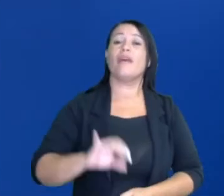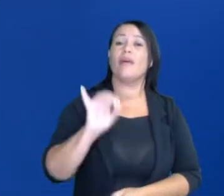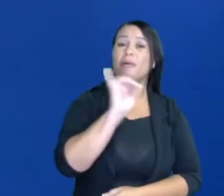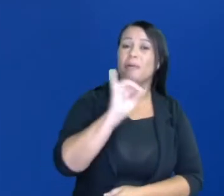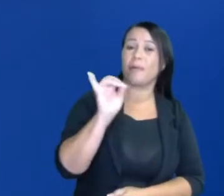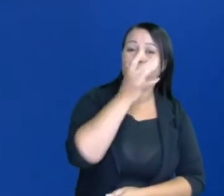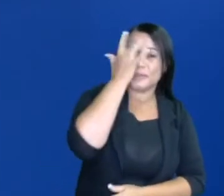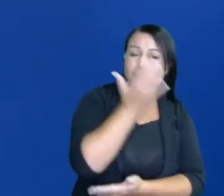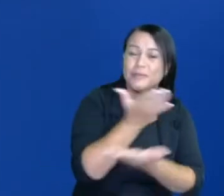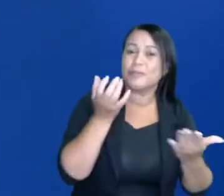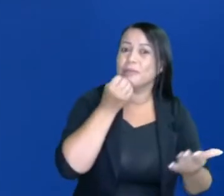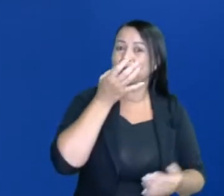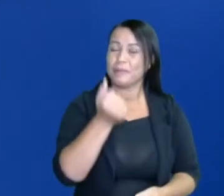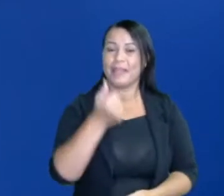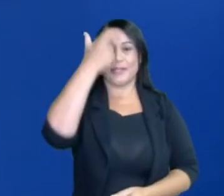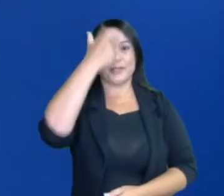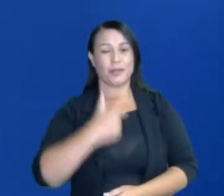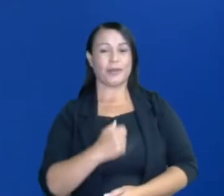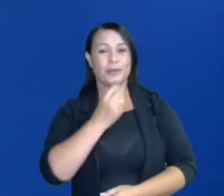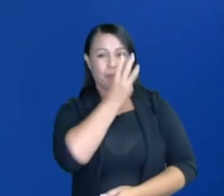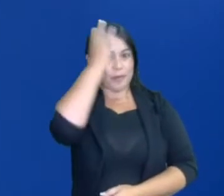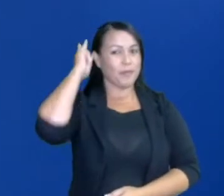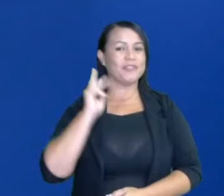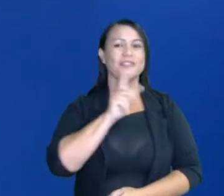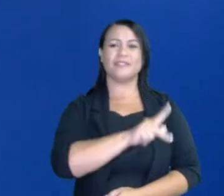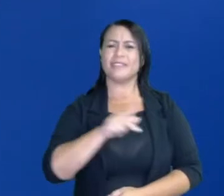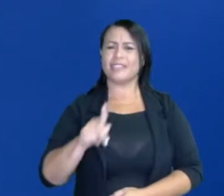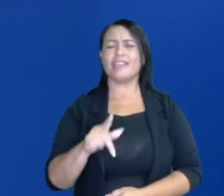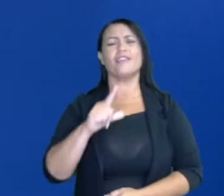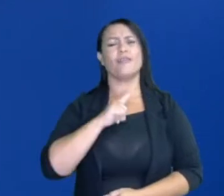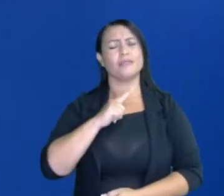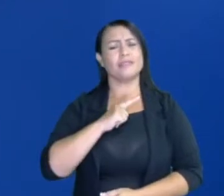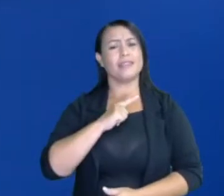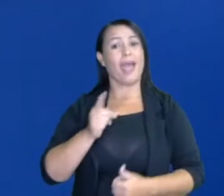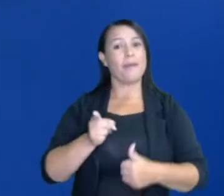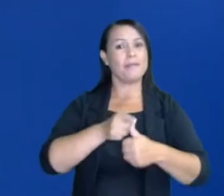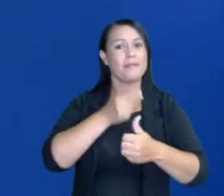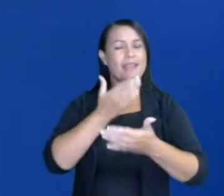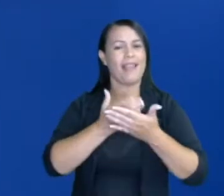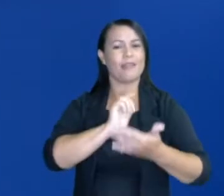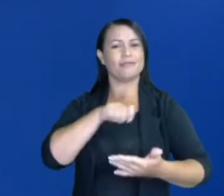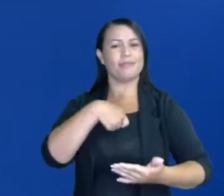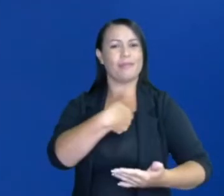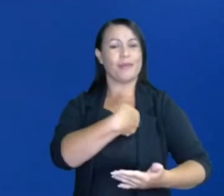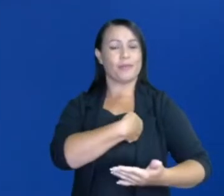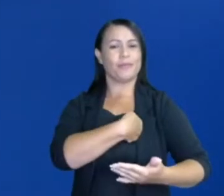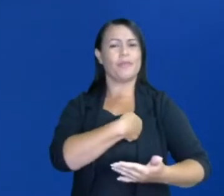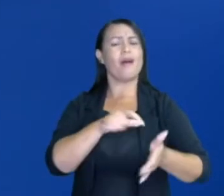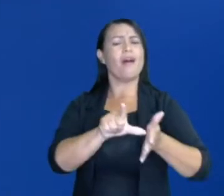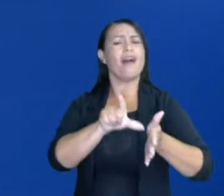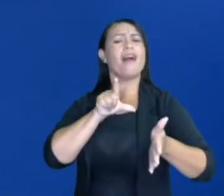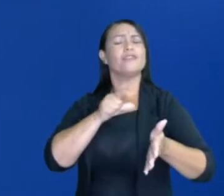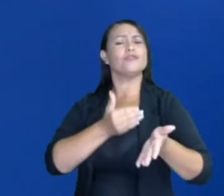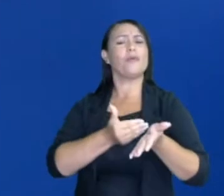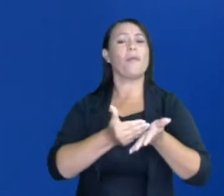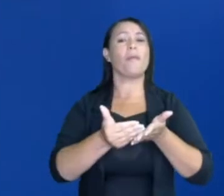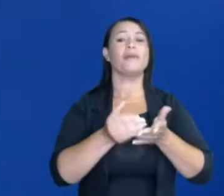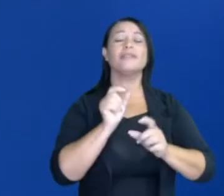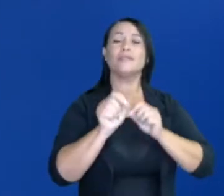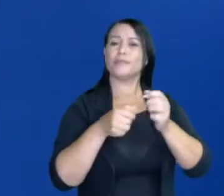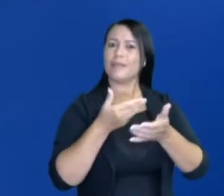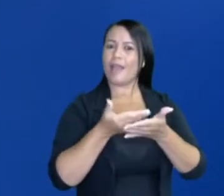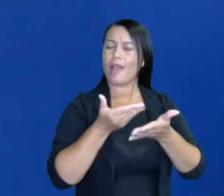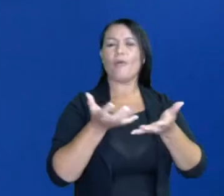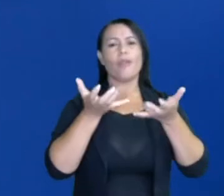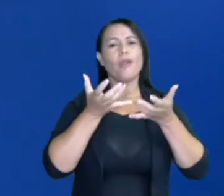Oi, gente, tudo bem? Eu sou a professora Vanessa e hoje a gente vai ter a nossa primeira aula de espanhol. Antes da gente começar a aula,